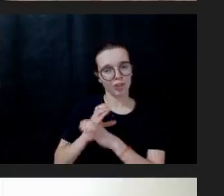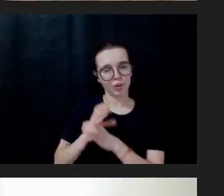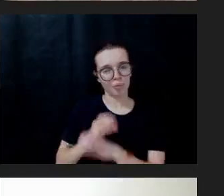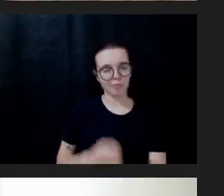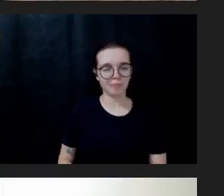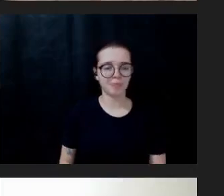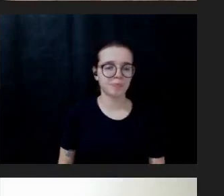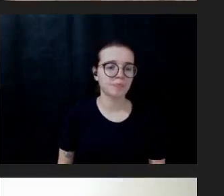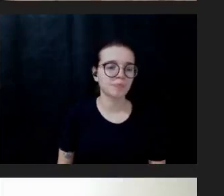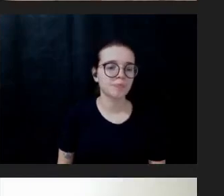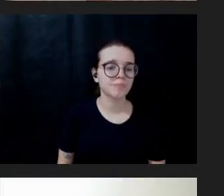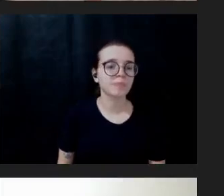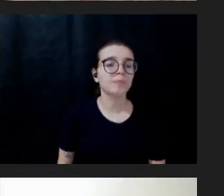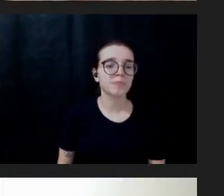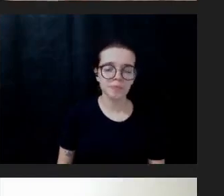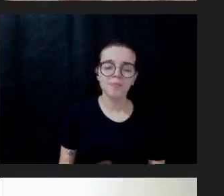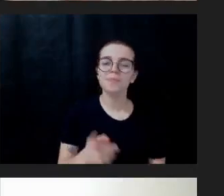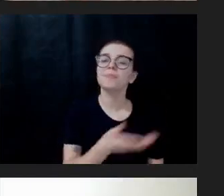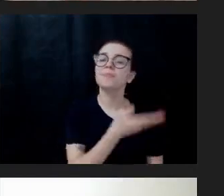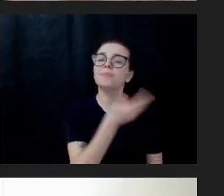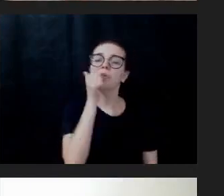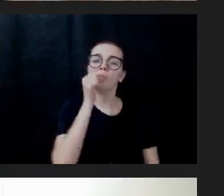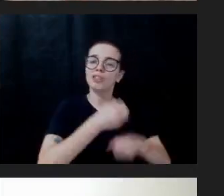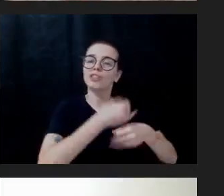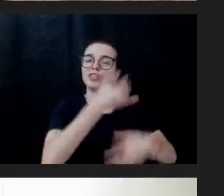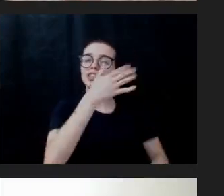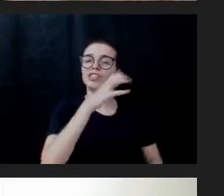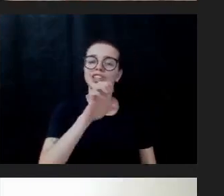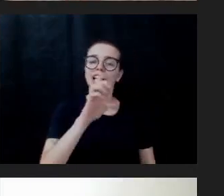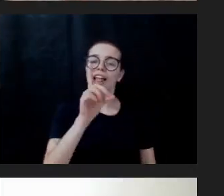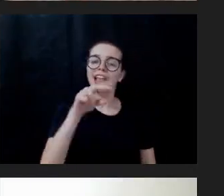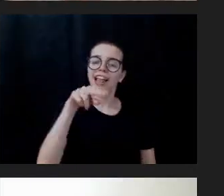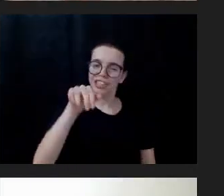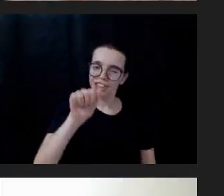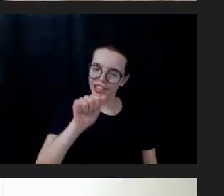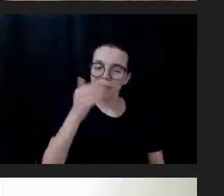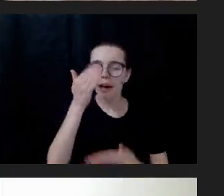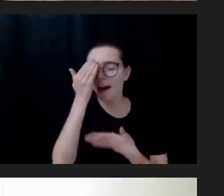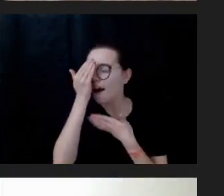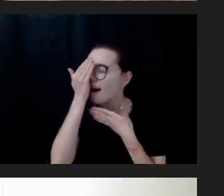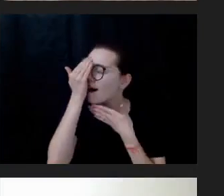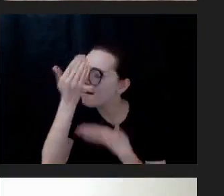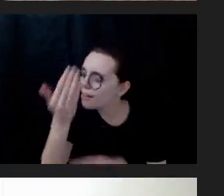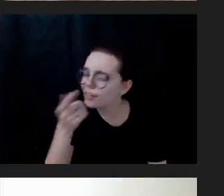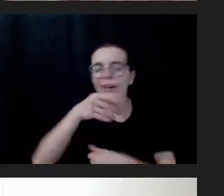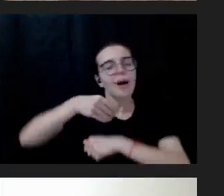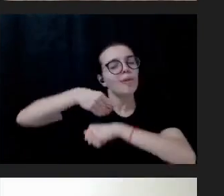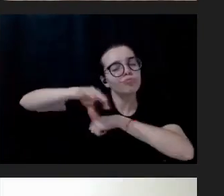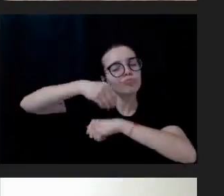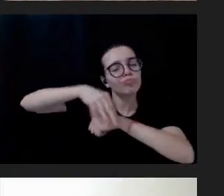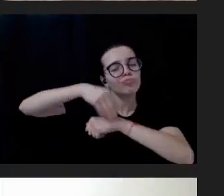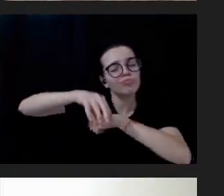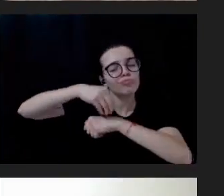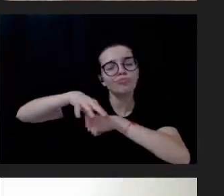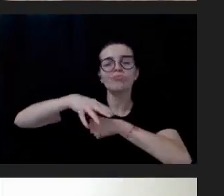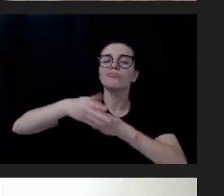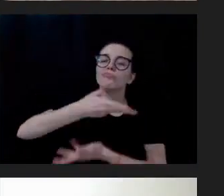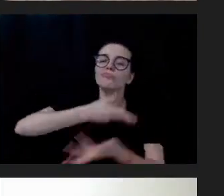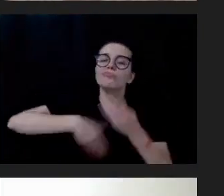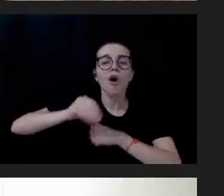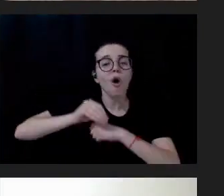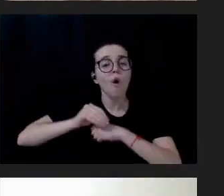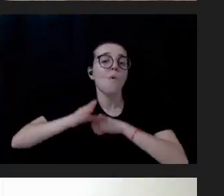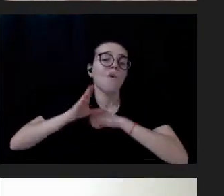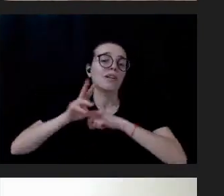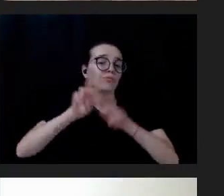ela coloca assim: muito obrigada por compartilhar seus conhecimentos sobre saúde e os cuidados com o coração. Seus ensinamentos